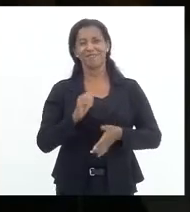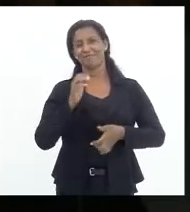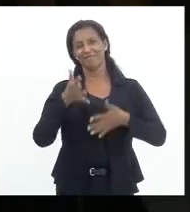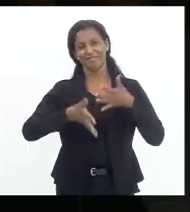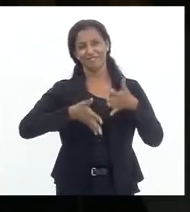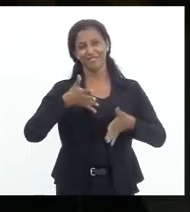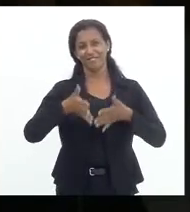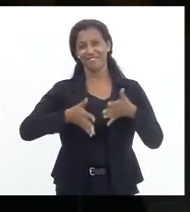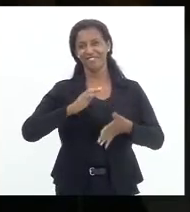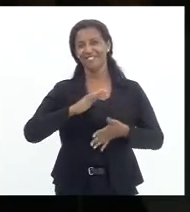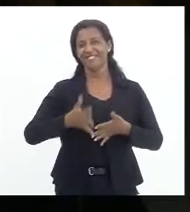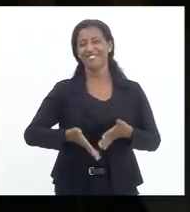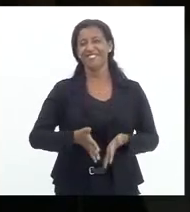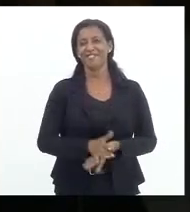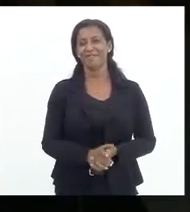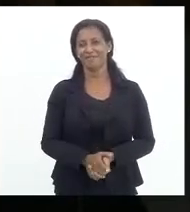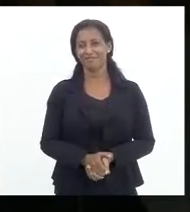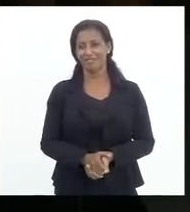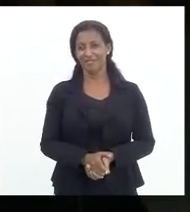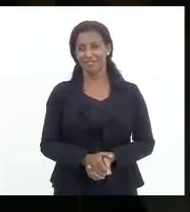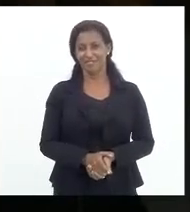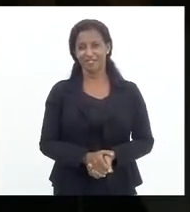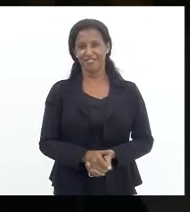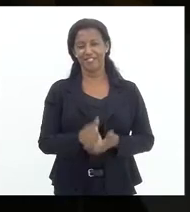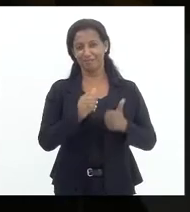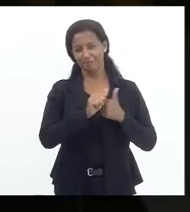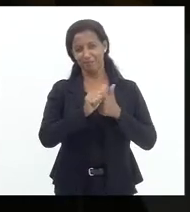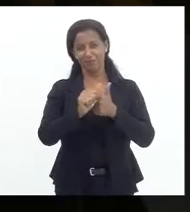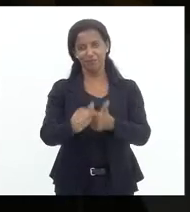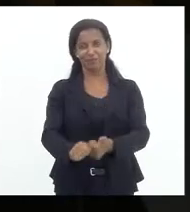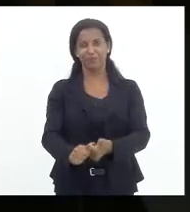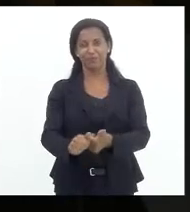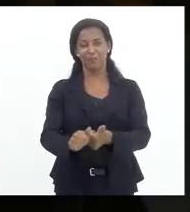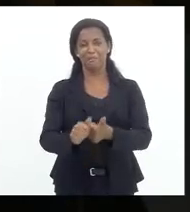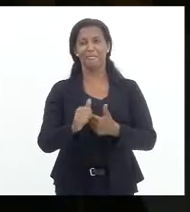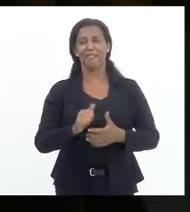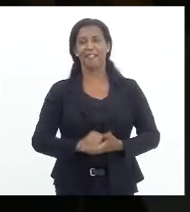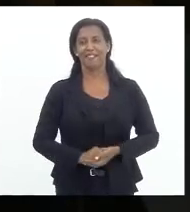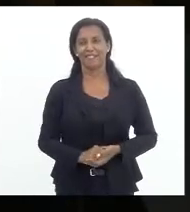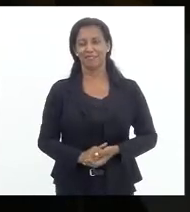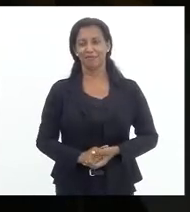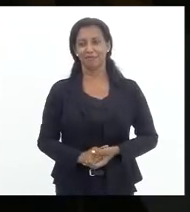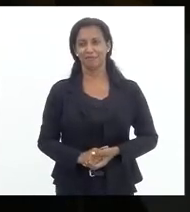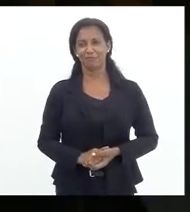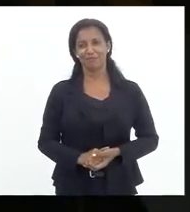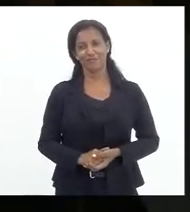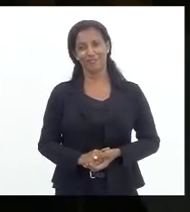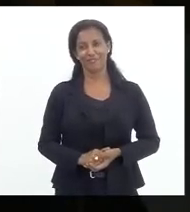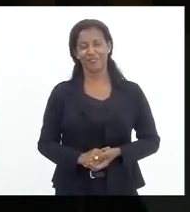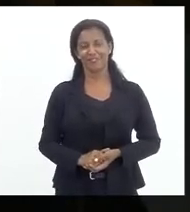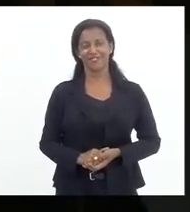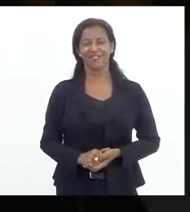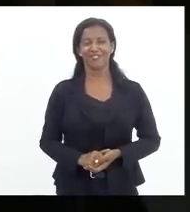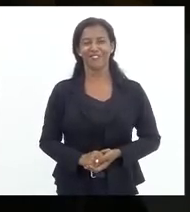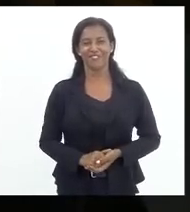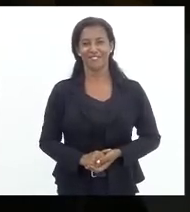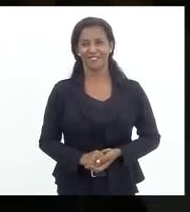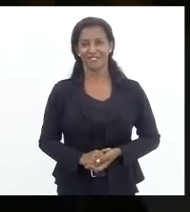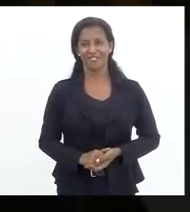em de libra e nos acompanha no cotidiano do Parlamento